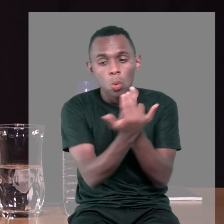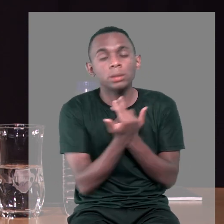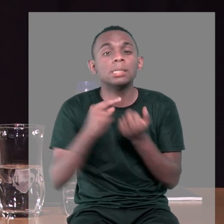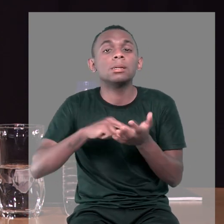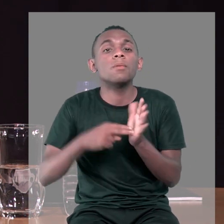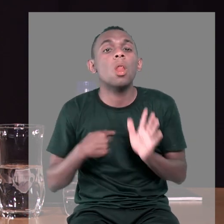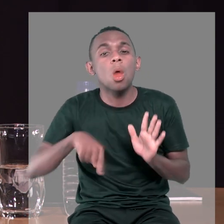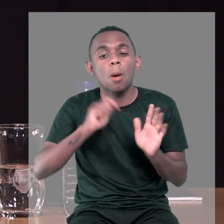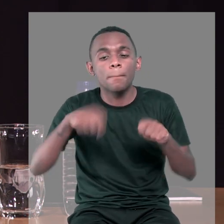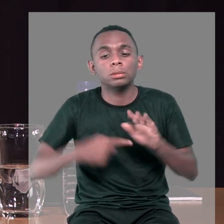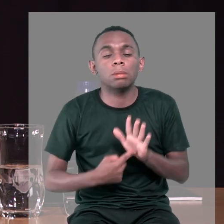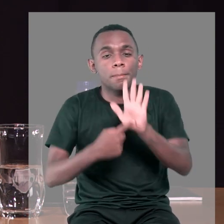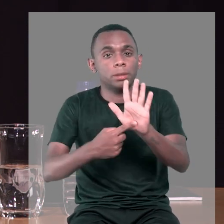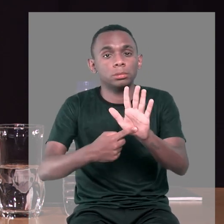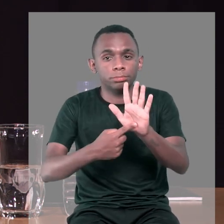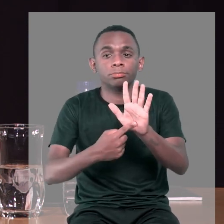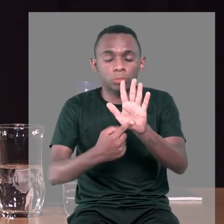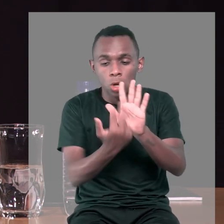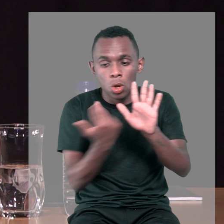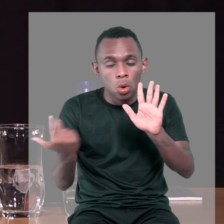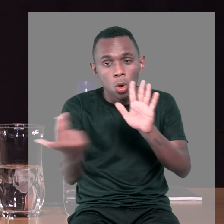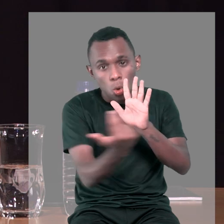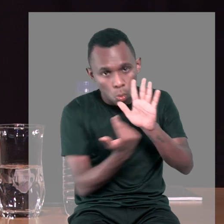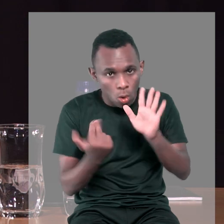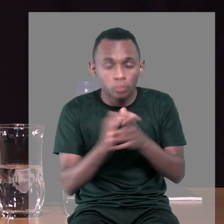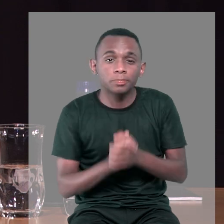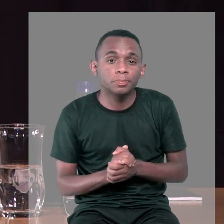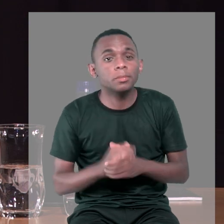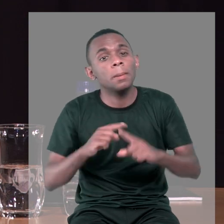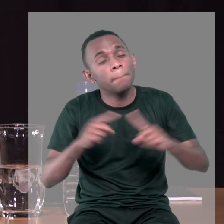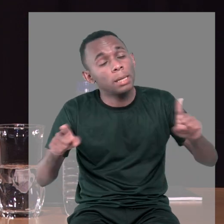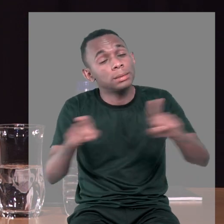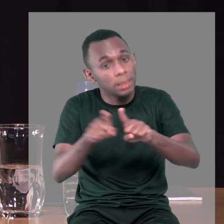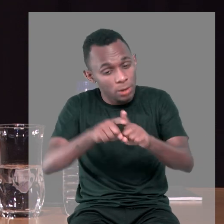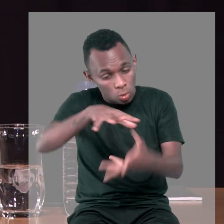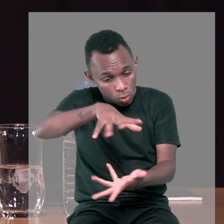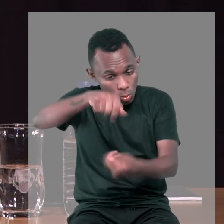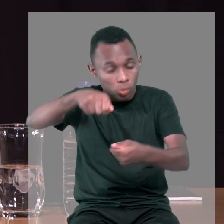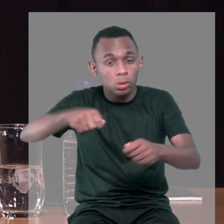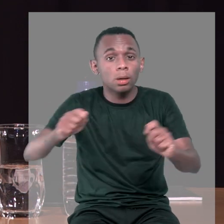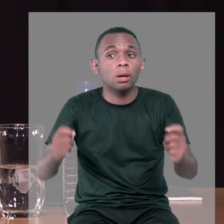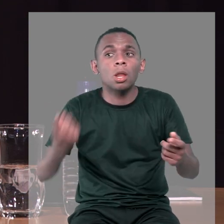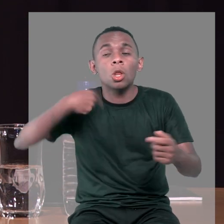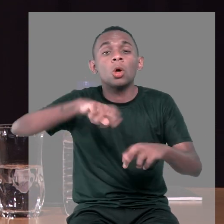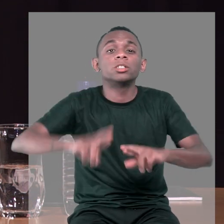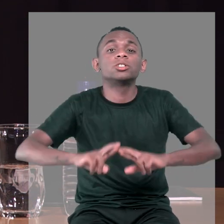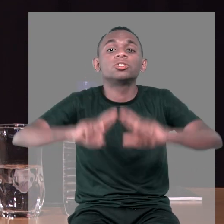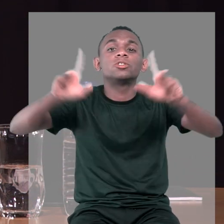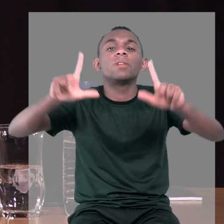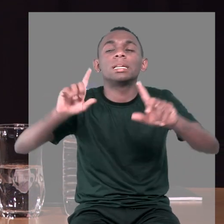manifestamos as nossas singularidades, aquilo que especifica cada um de nós, as nossas